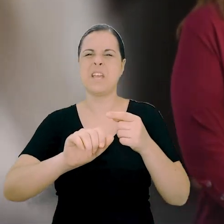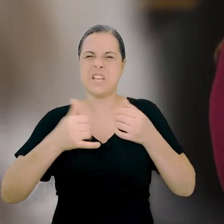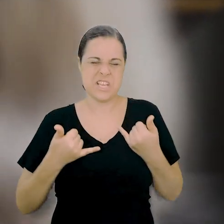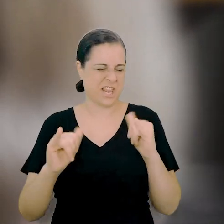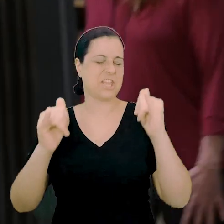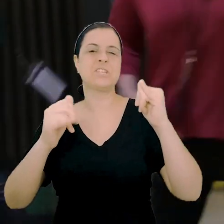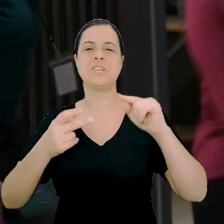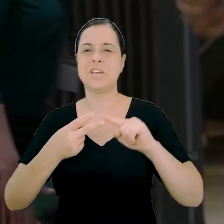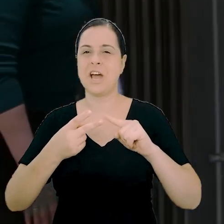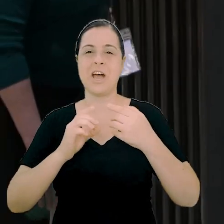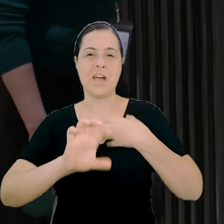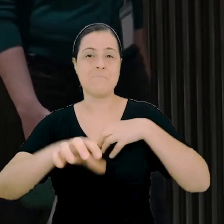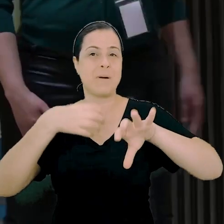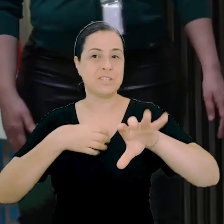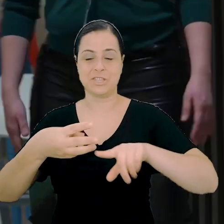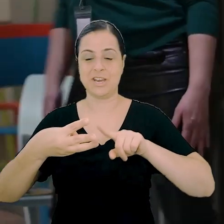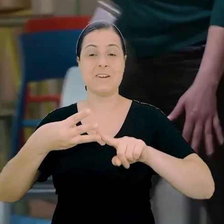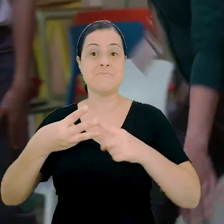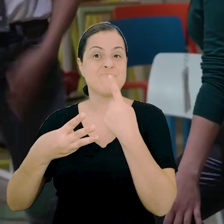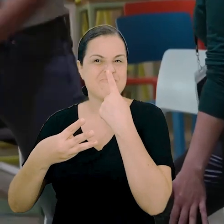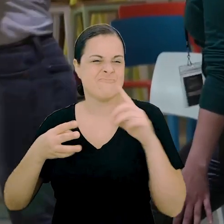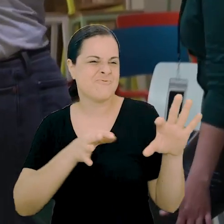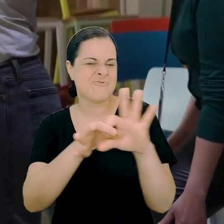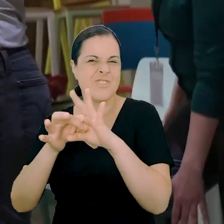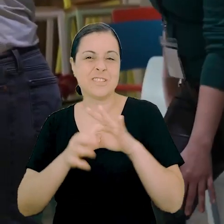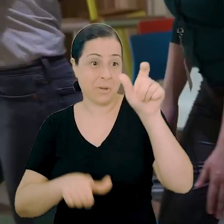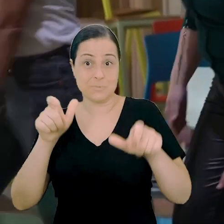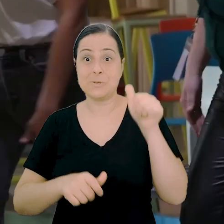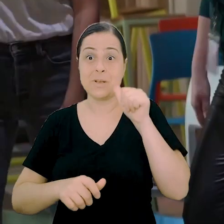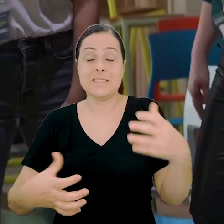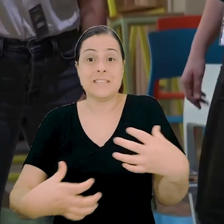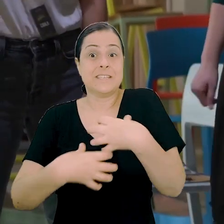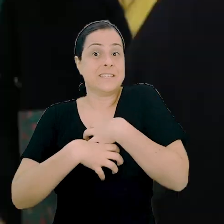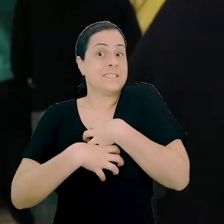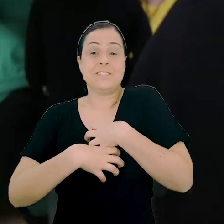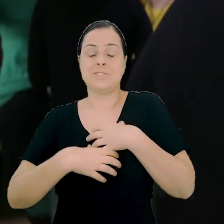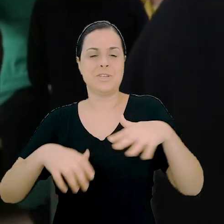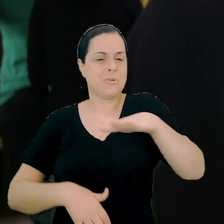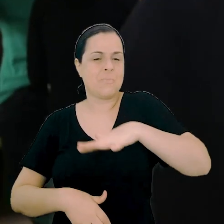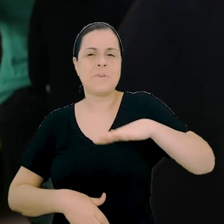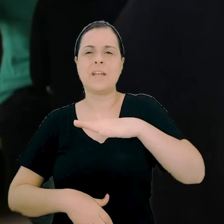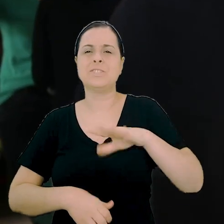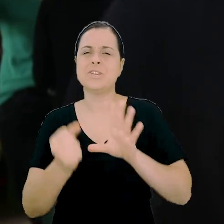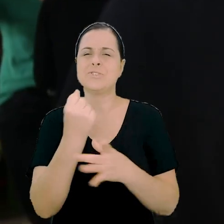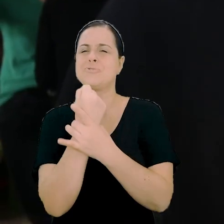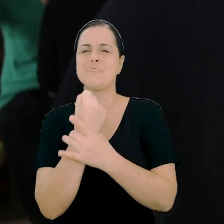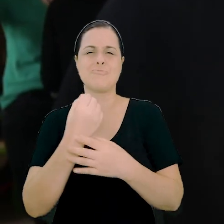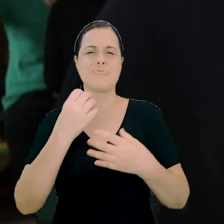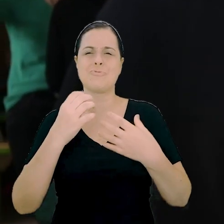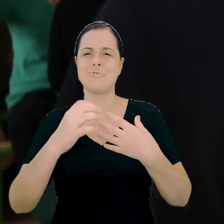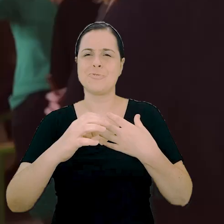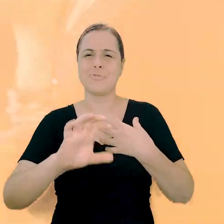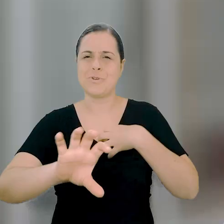a empatia e a conexão. E eu tenho certeza que as participantes sentiram esse ambiente seguro, acolhedor, de empatia, que é